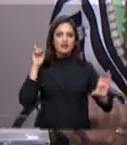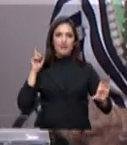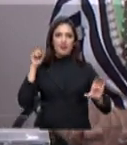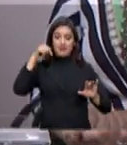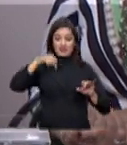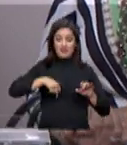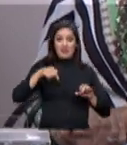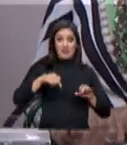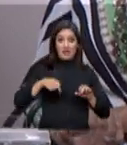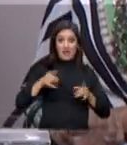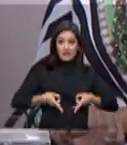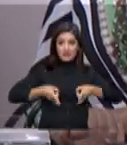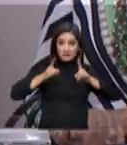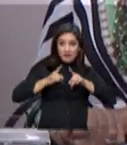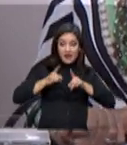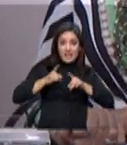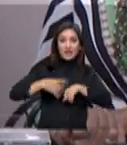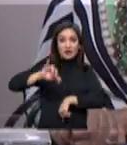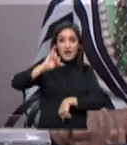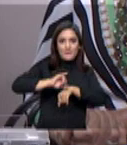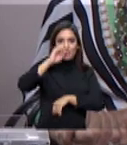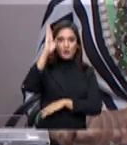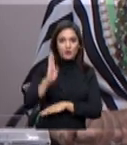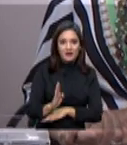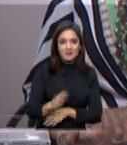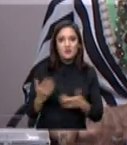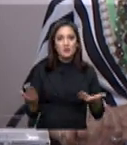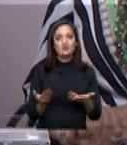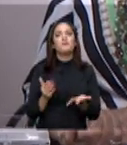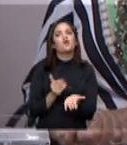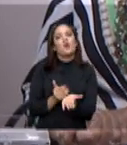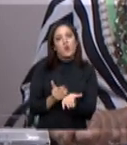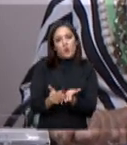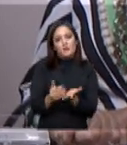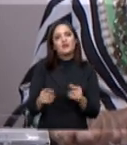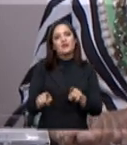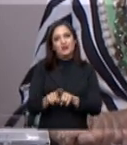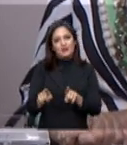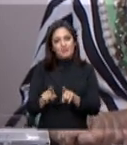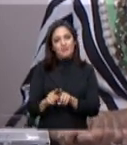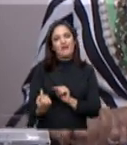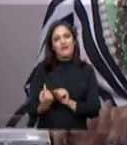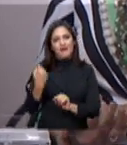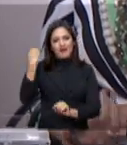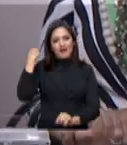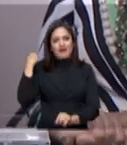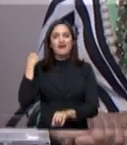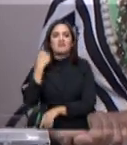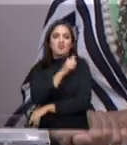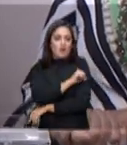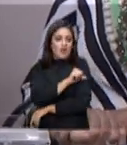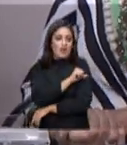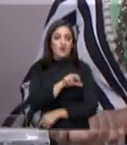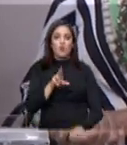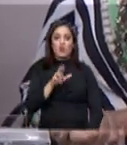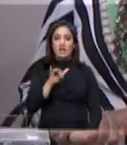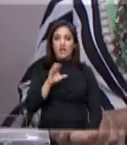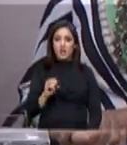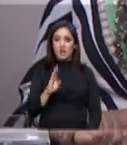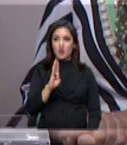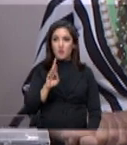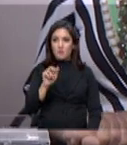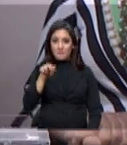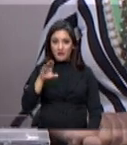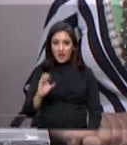do Brasil, hoje são ouvidas, começaram também na nossa Cinelândia, na Rio Branco, passaram pela